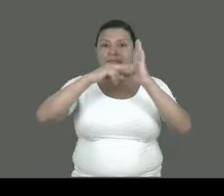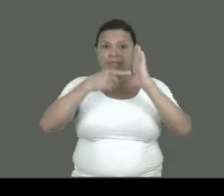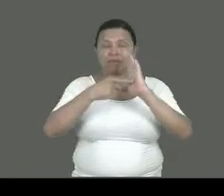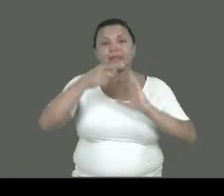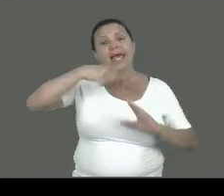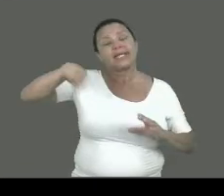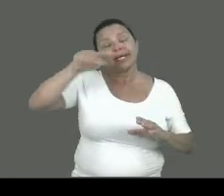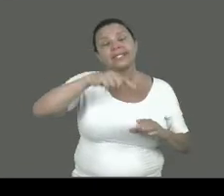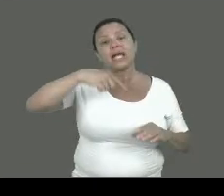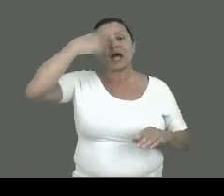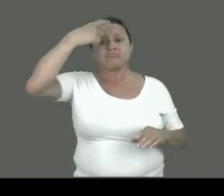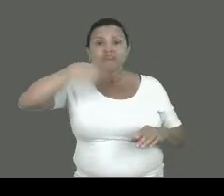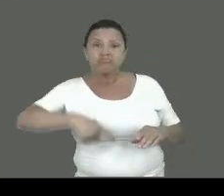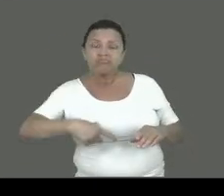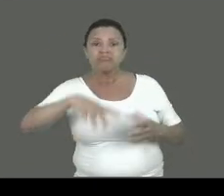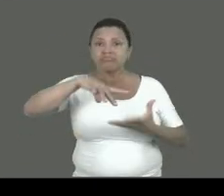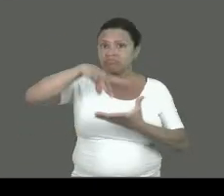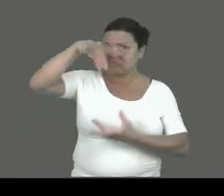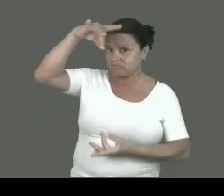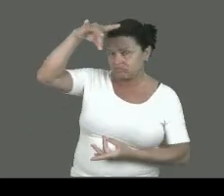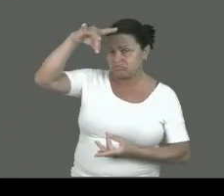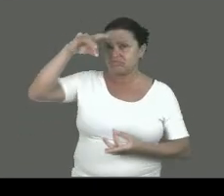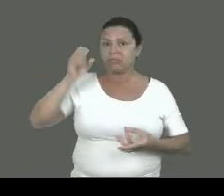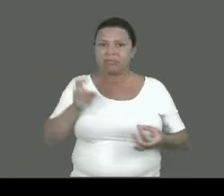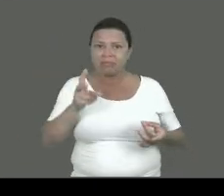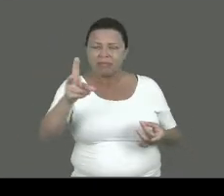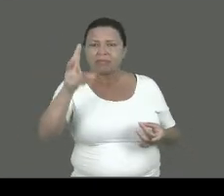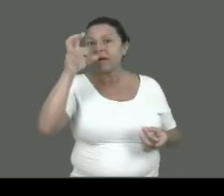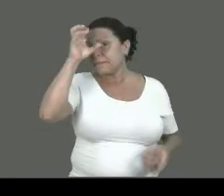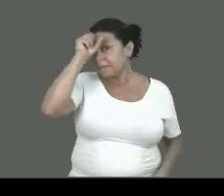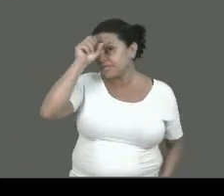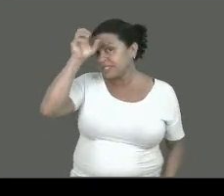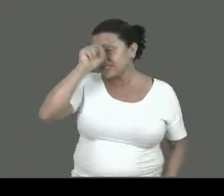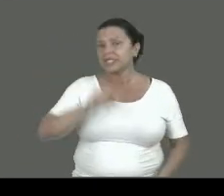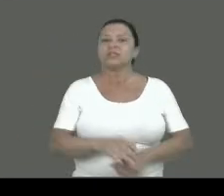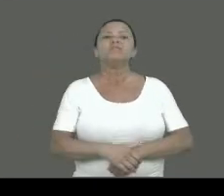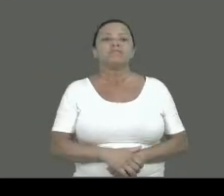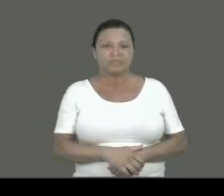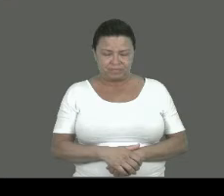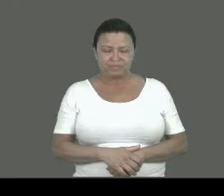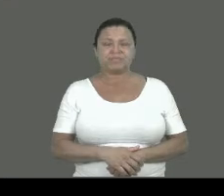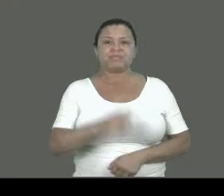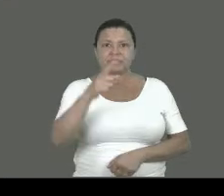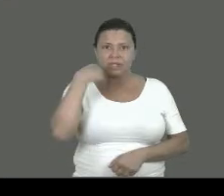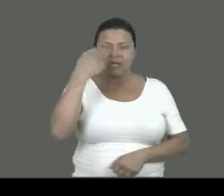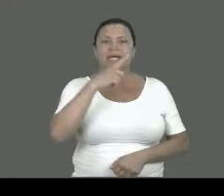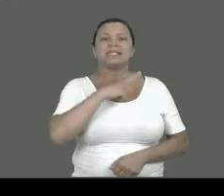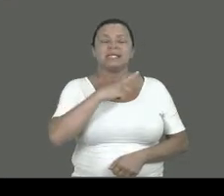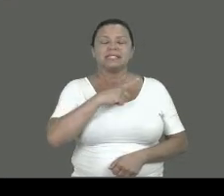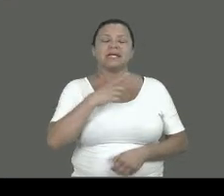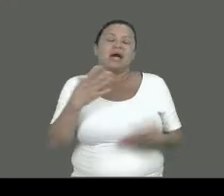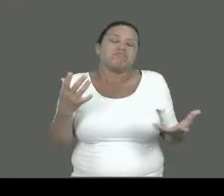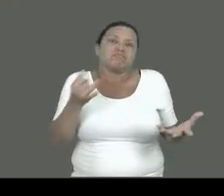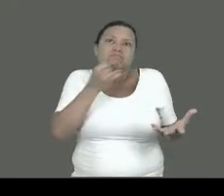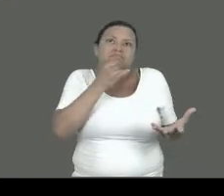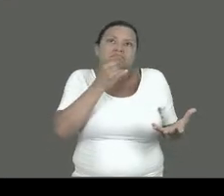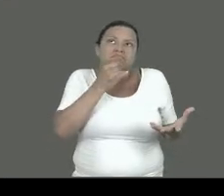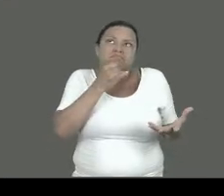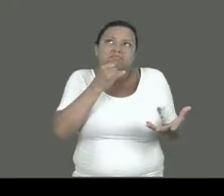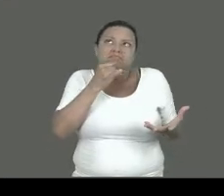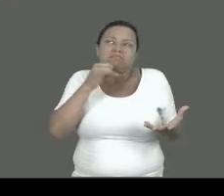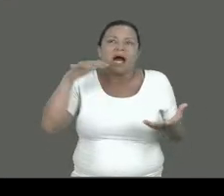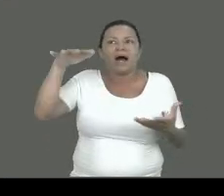numa condição, nesse permanente aprendizado que temos, inclusive quando estamos na